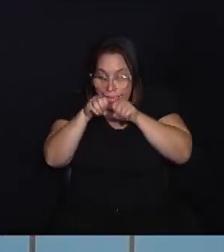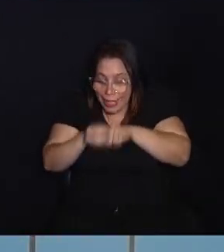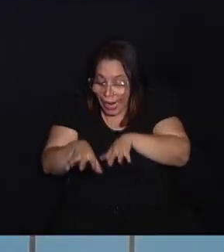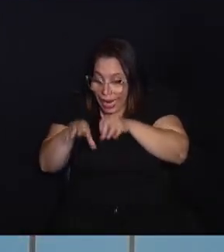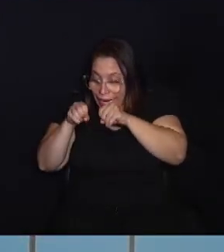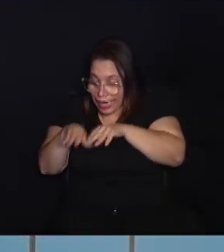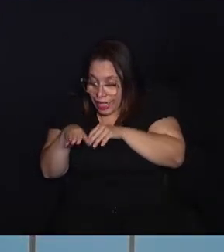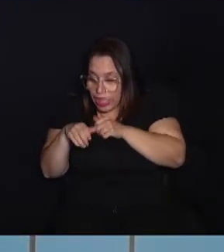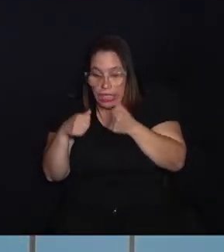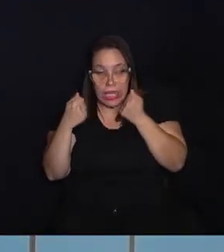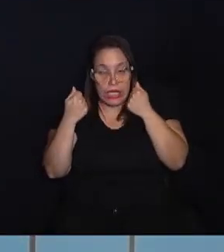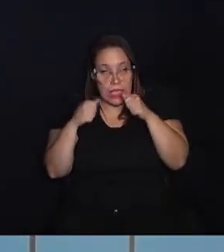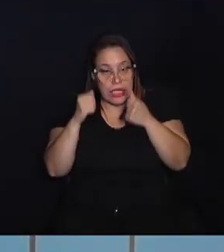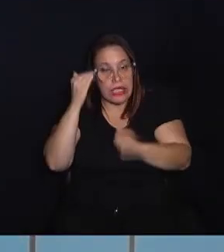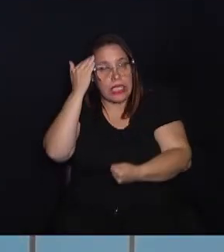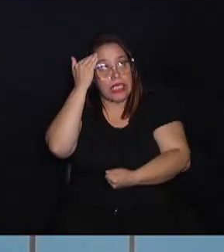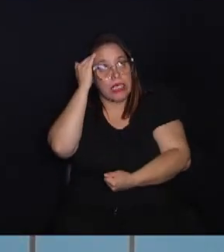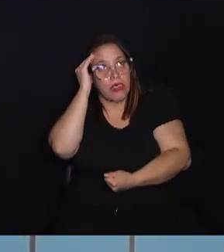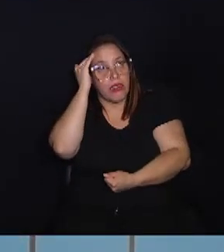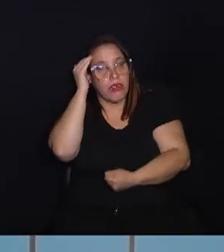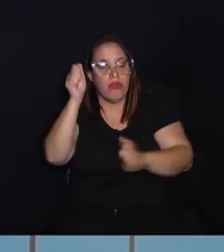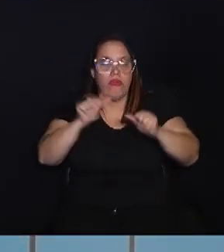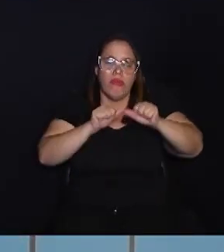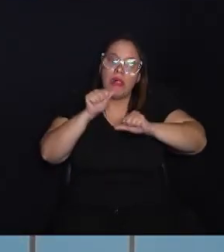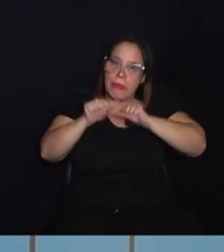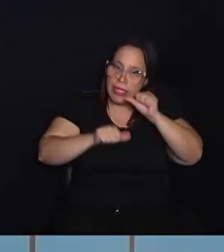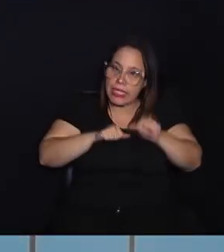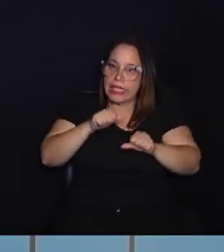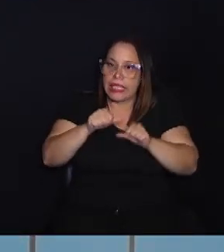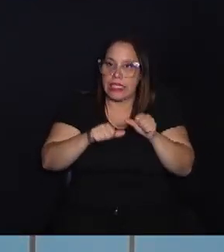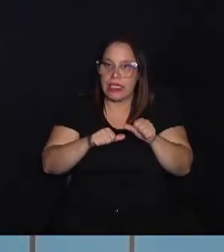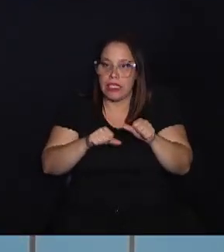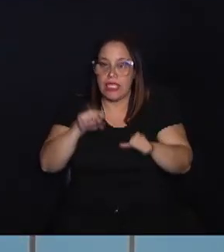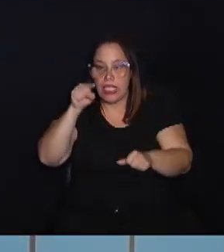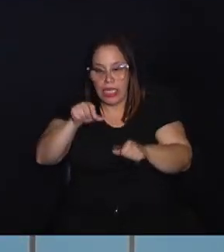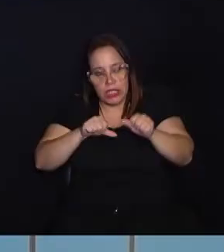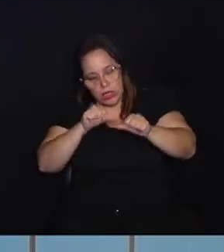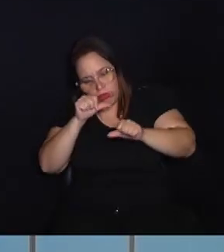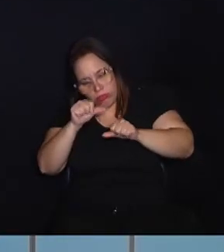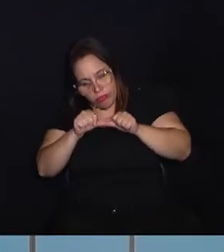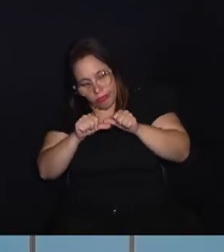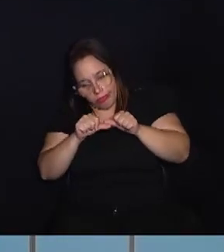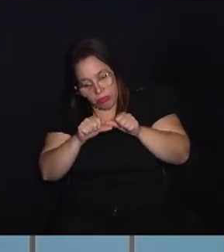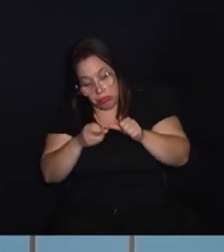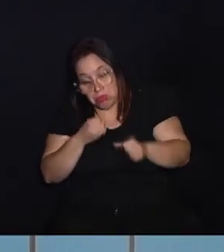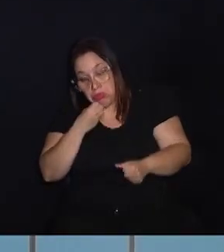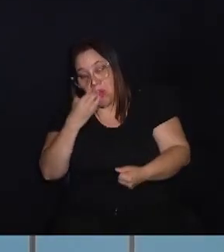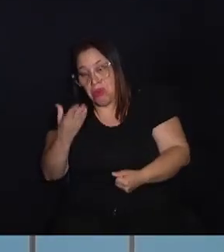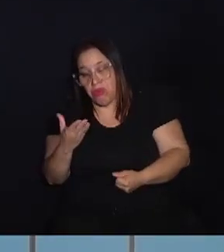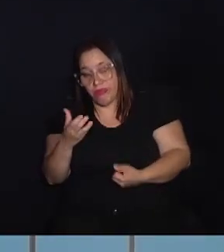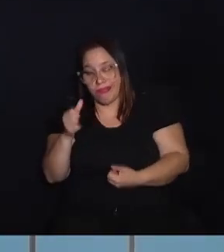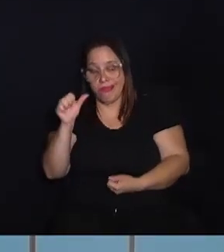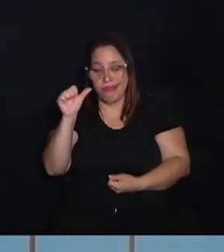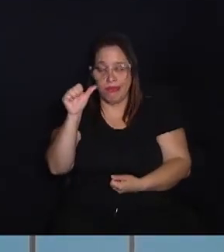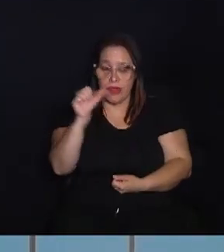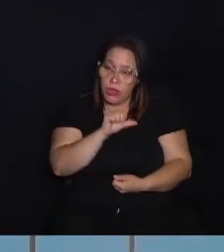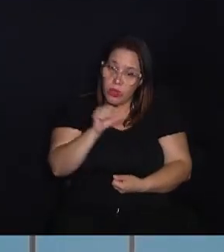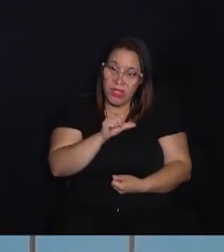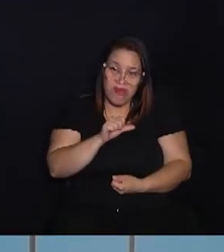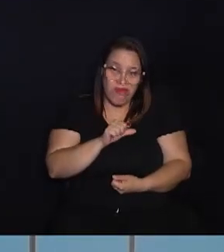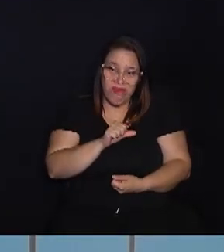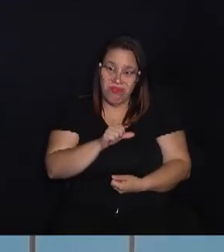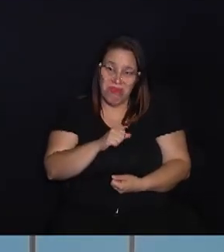precisa entender isso, que existe uma mudança e que essa mudança tem ônus e bônus. Então você